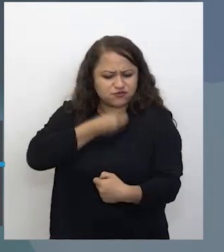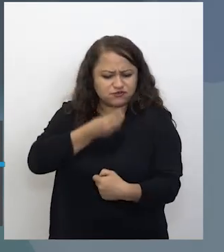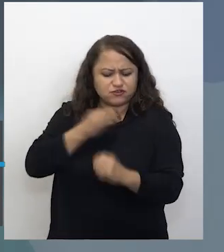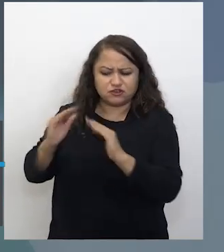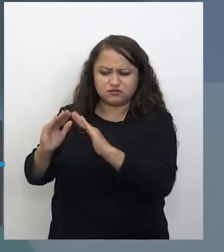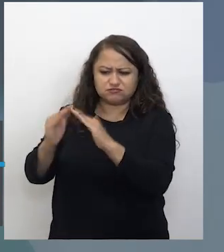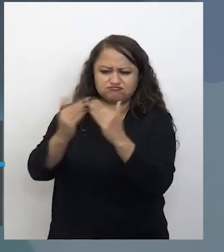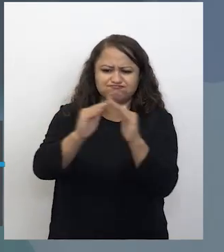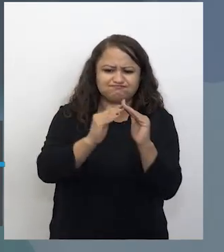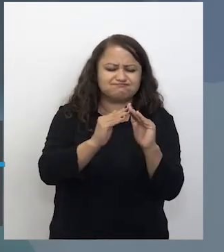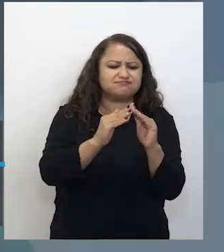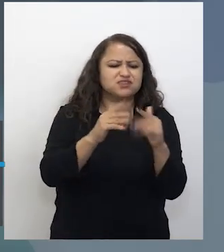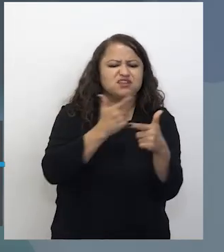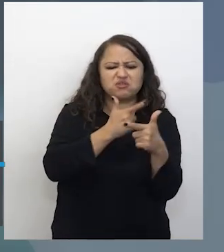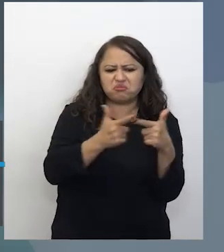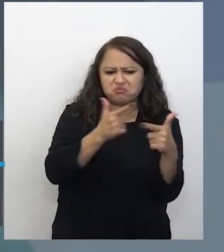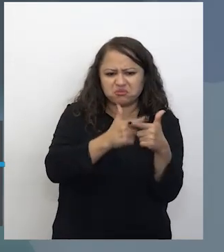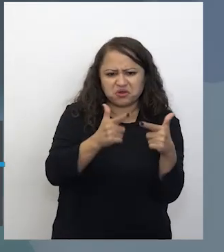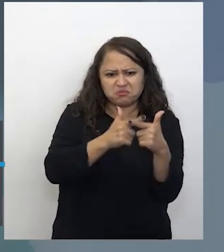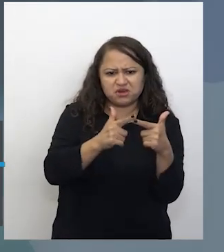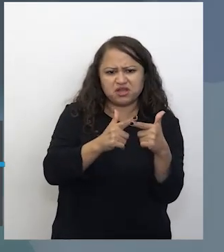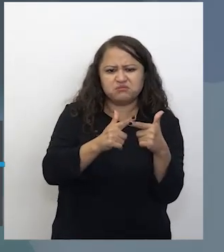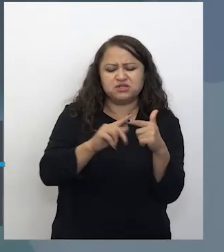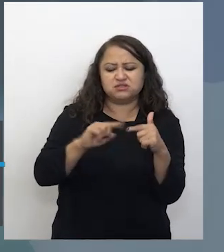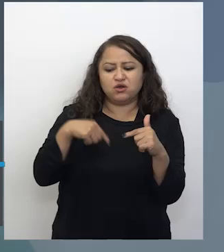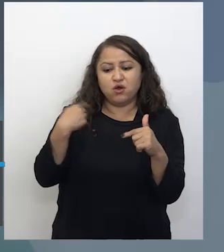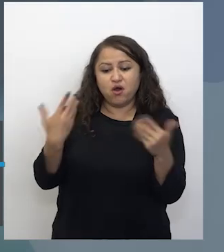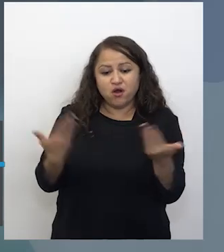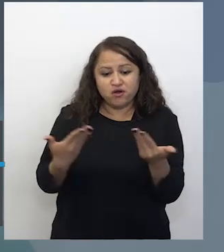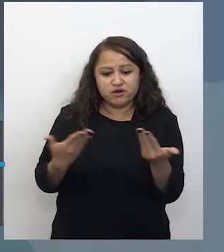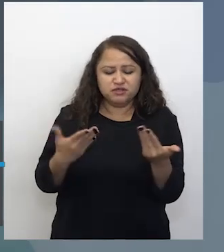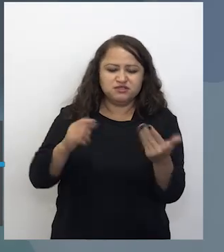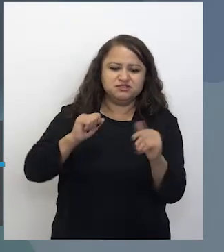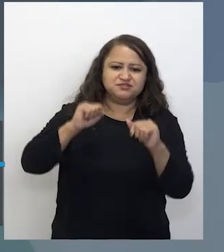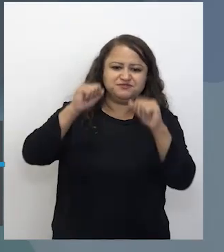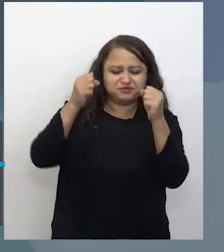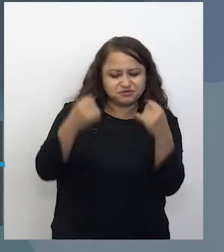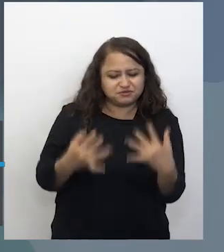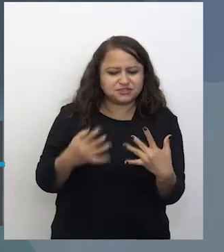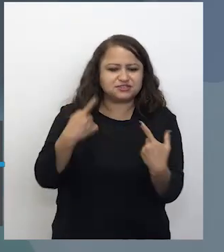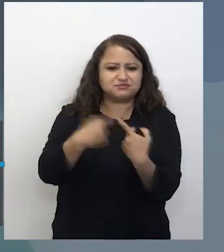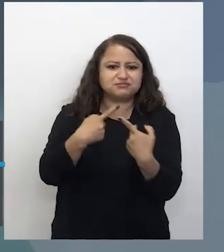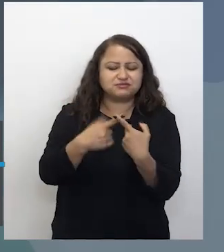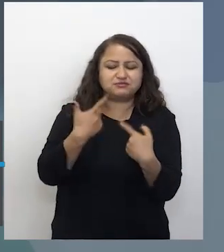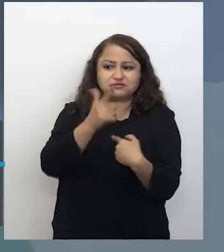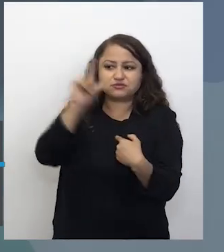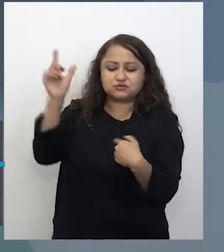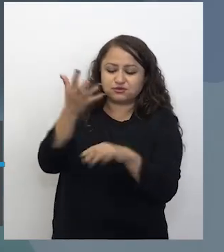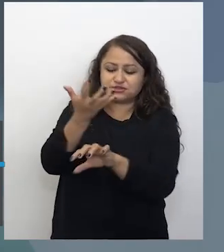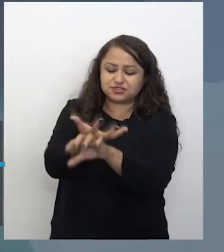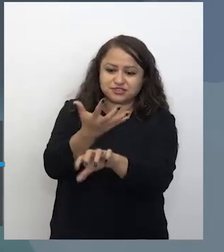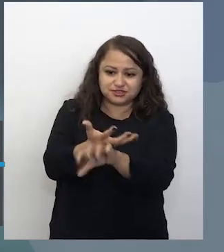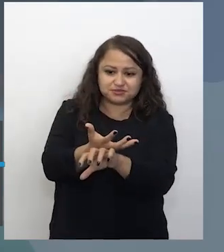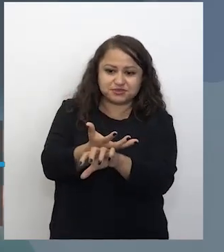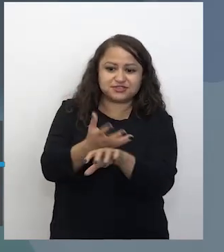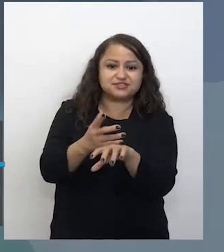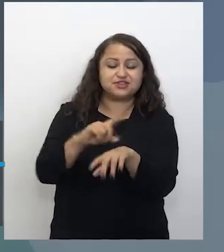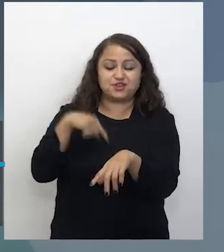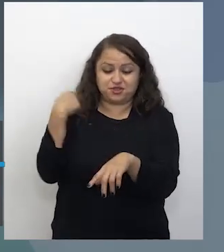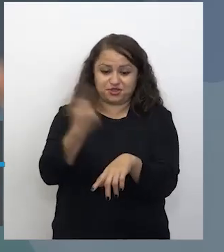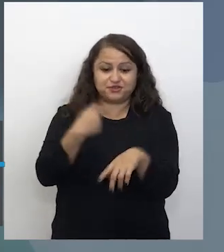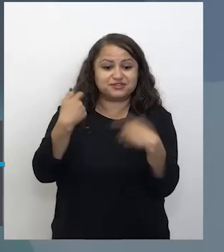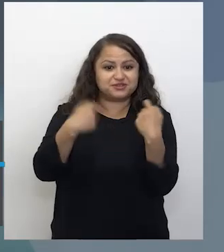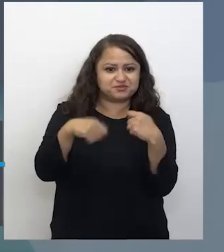né, que a gente não vai nem falar, porque em outros componentes curriculares vocês já trabalham isso. Então, é preciso